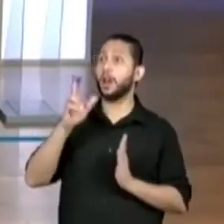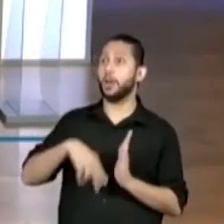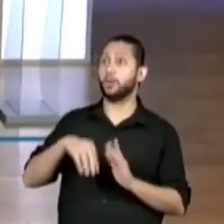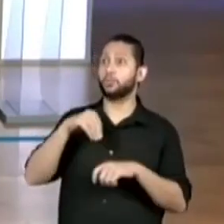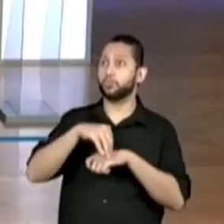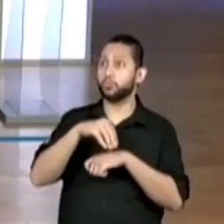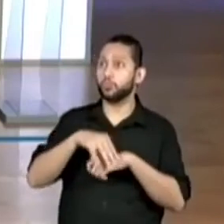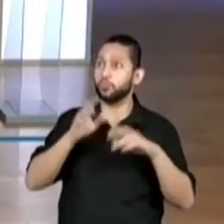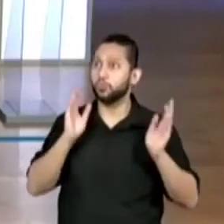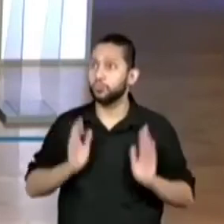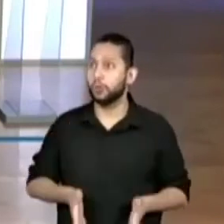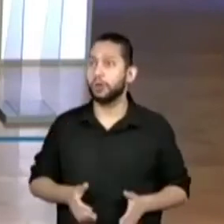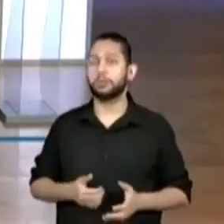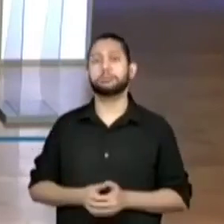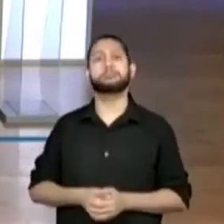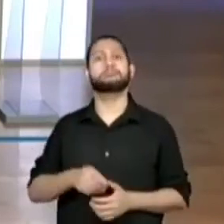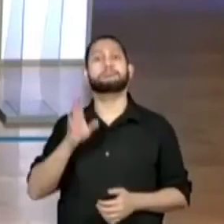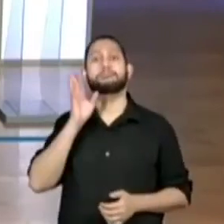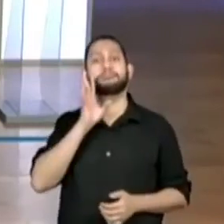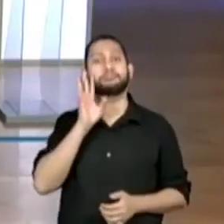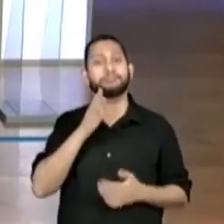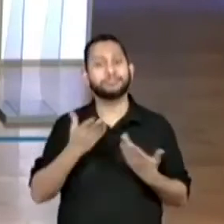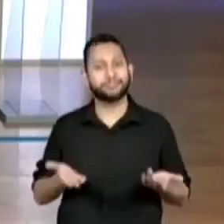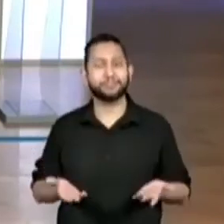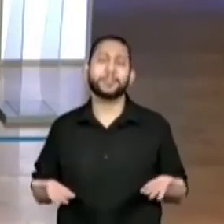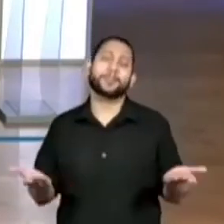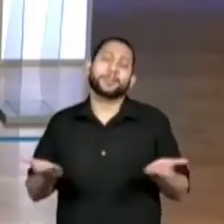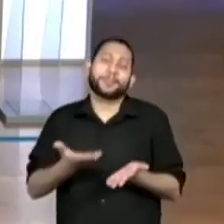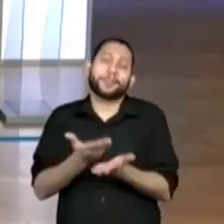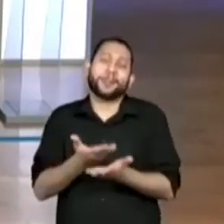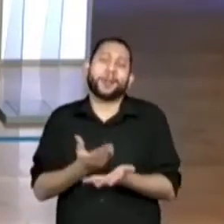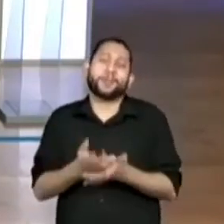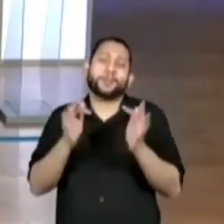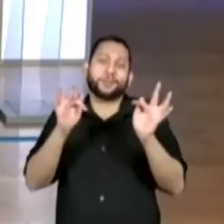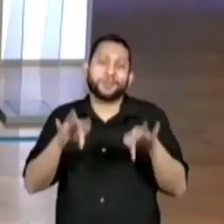Muito legal, pessoal. E a aula está chegando ao fim, né, professora Karen?